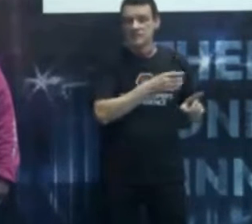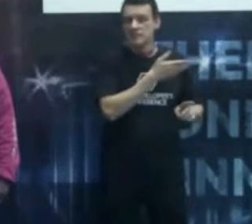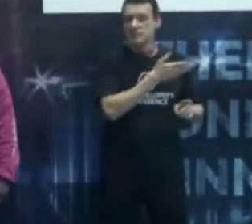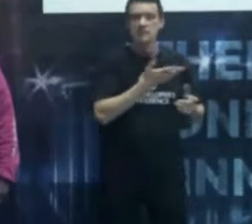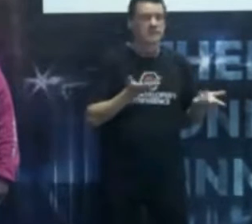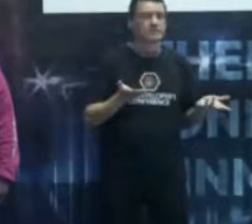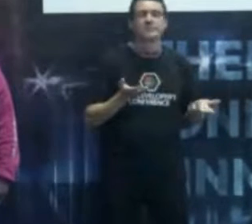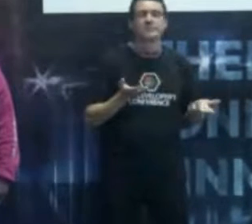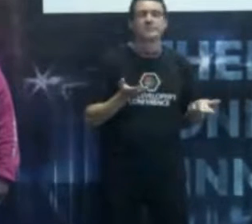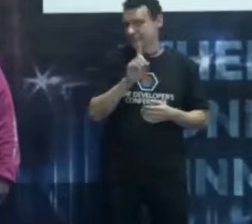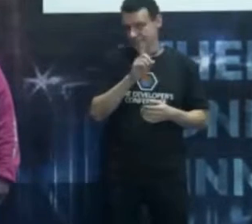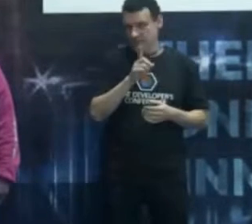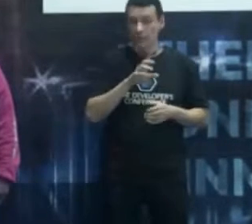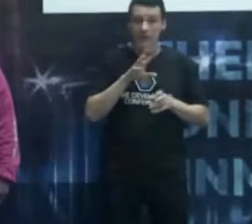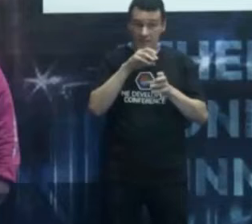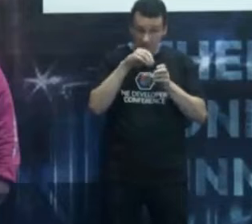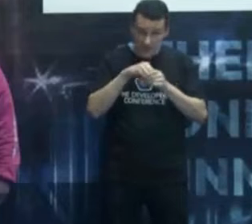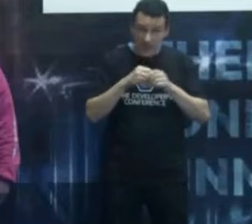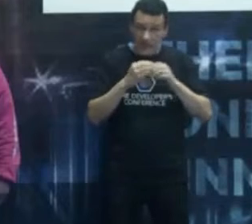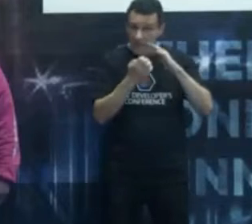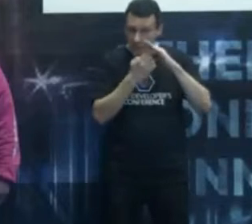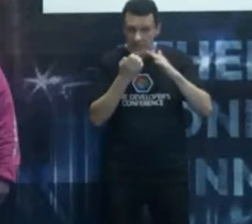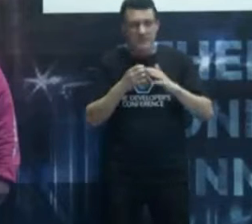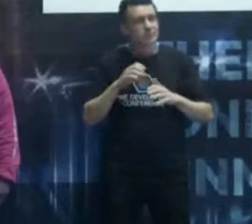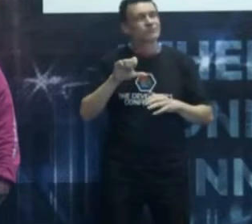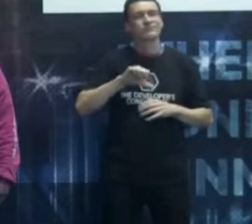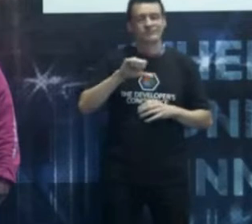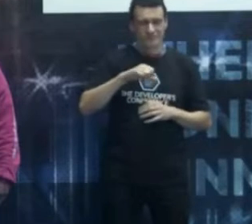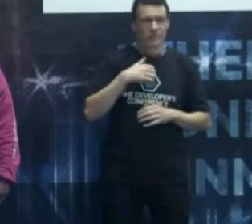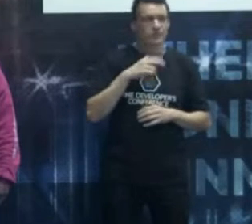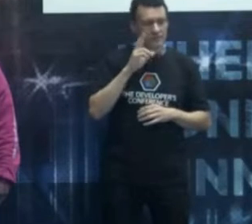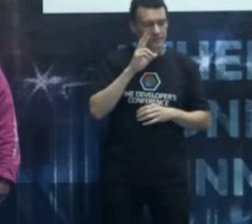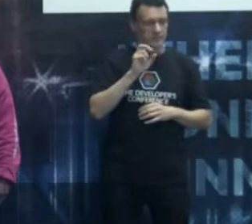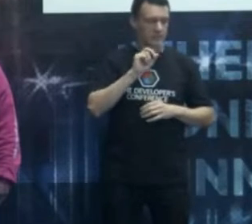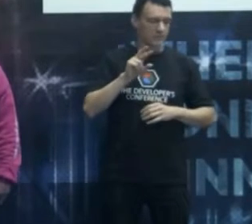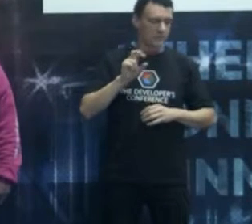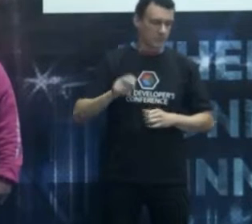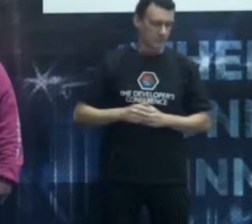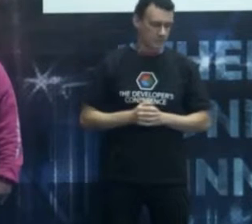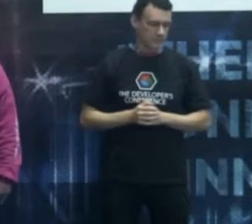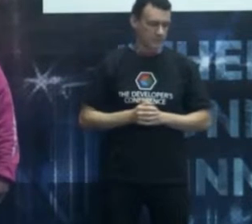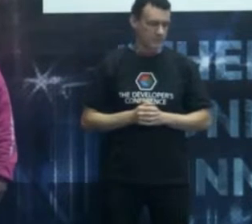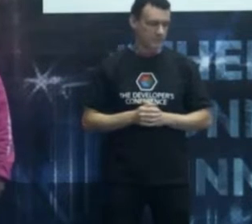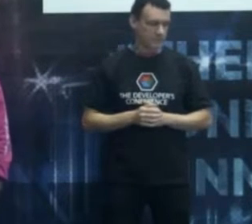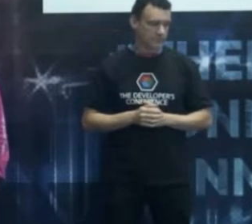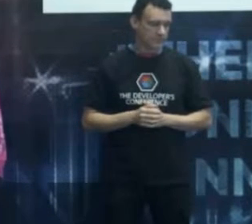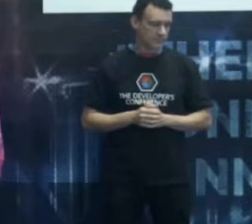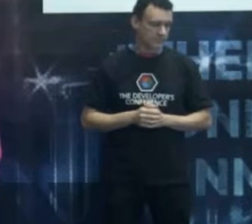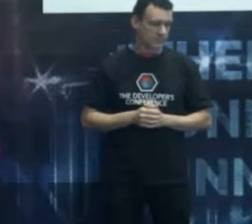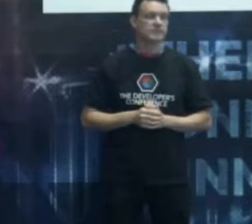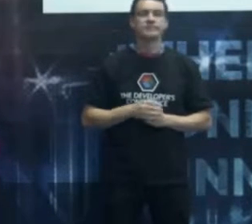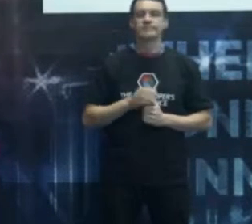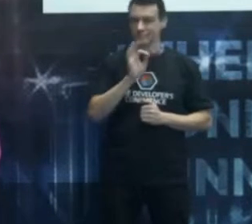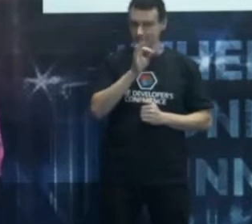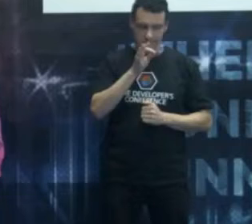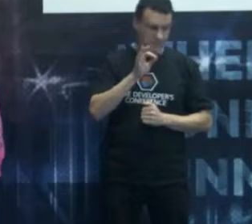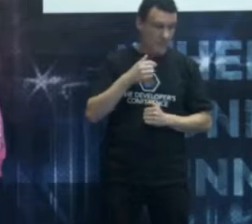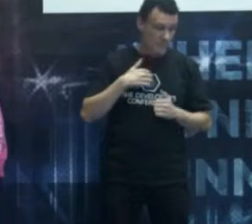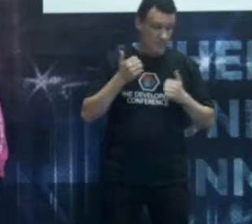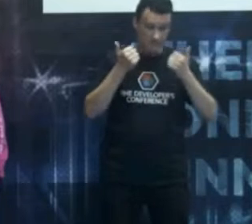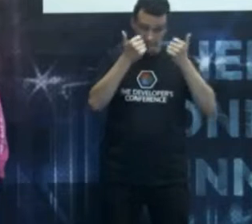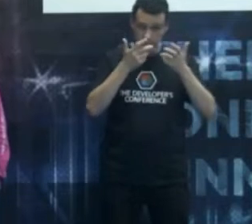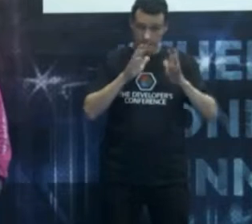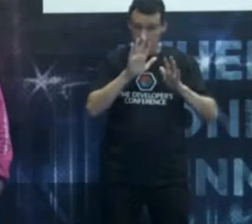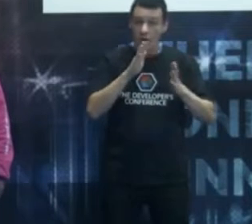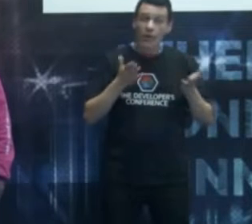hoje dentro do trabalho de inclusão. Né? Uma coisa aqui que eu queria comentar é que hoje eu estava falando aqui antes com o Bruno,